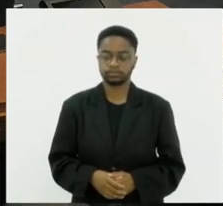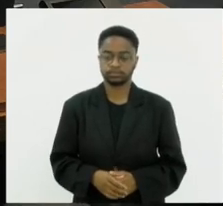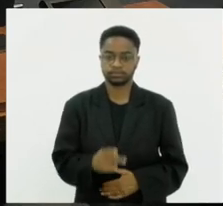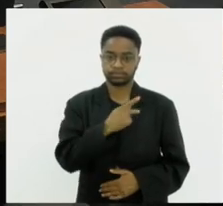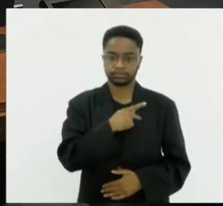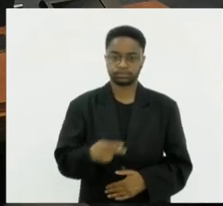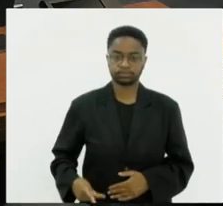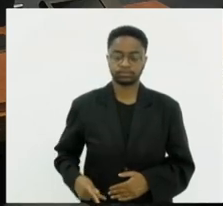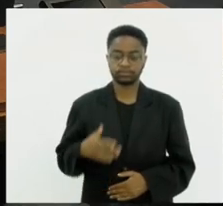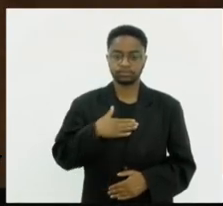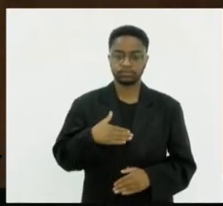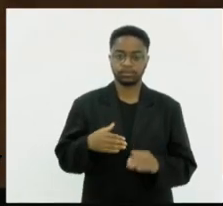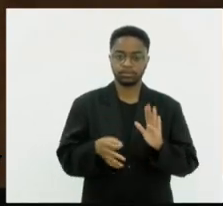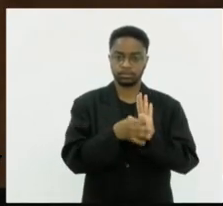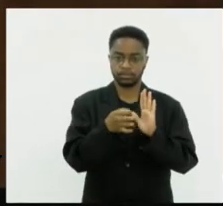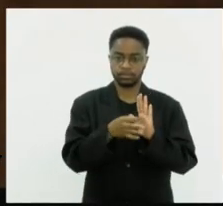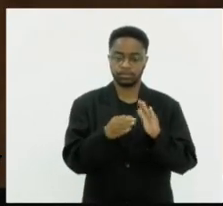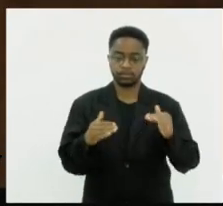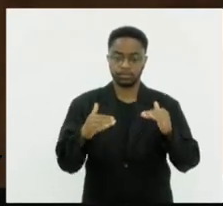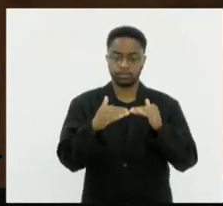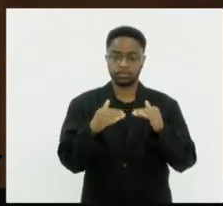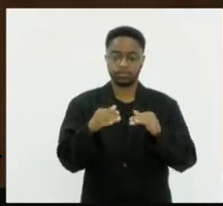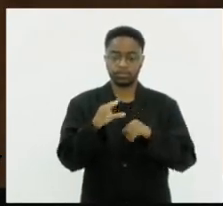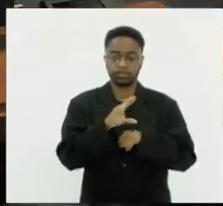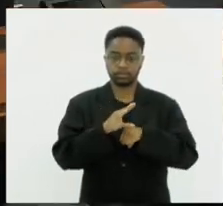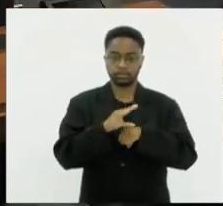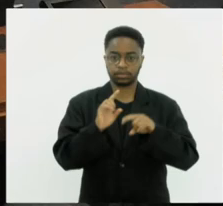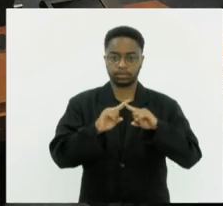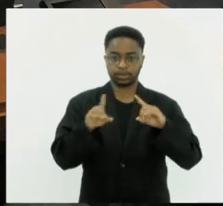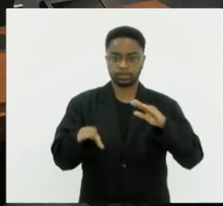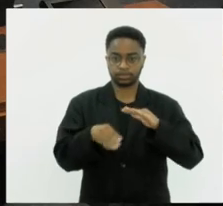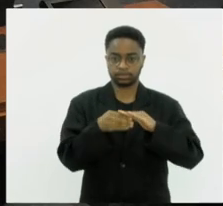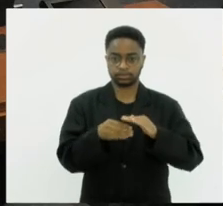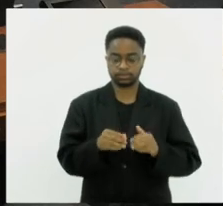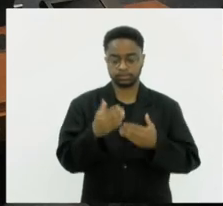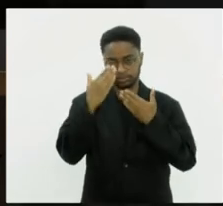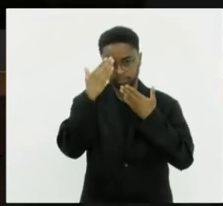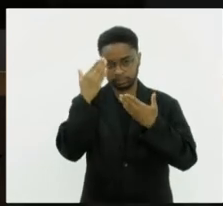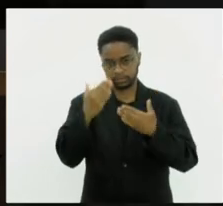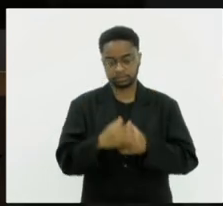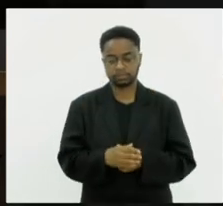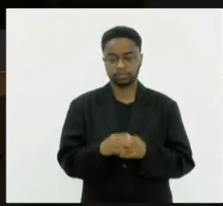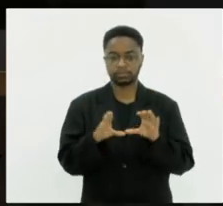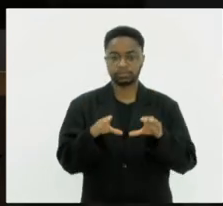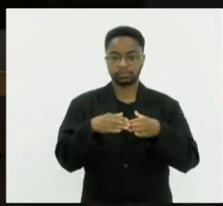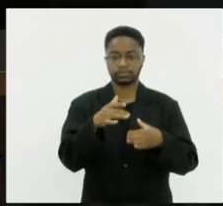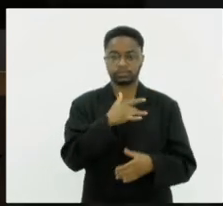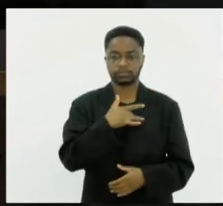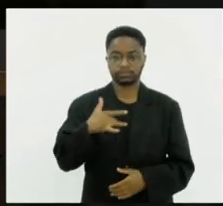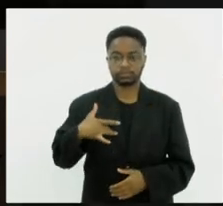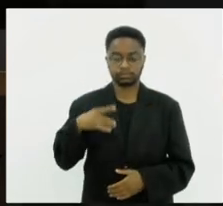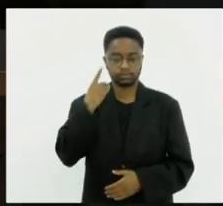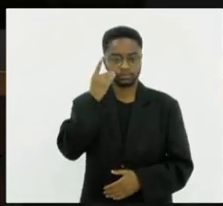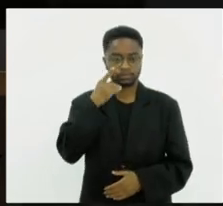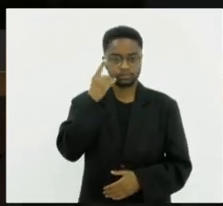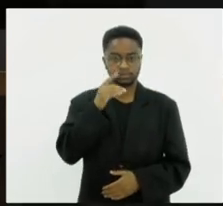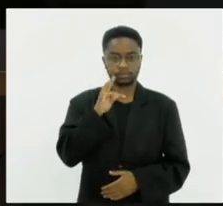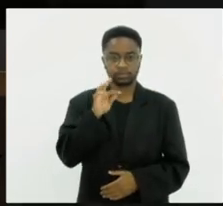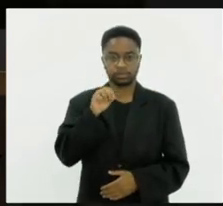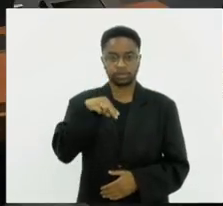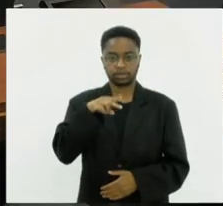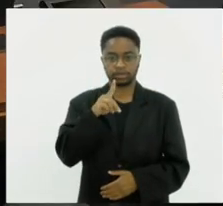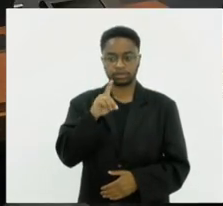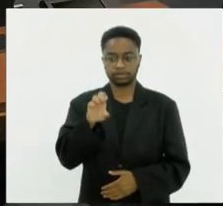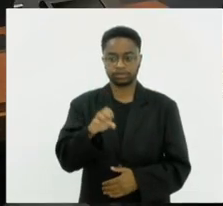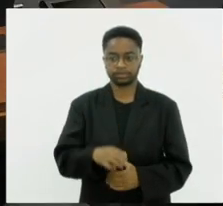Presidente, o parecer é pela constitucionalidade com emendas. Obrigada. Pela Comissão de Saúde, o deputado Tande